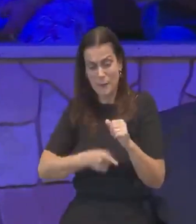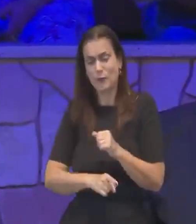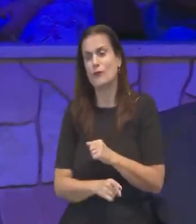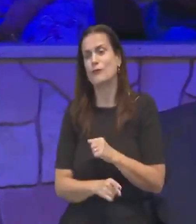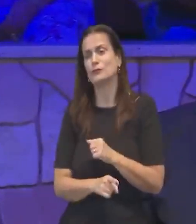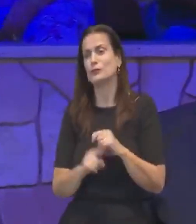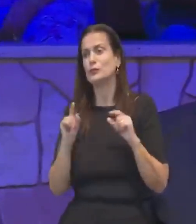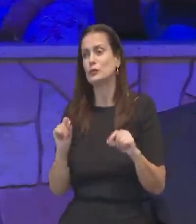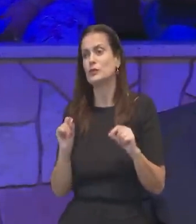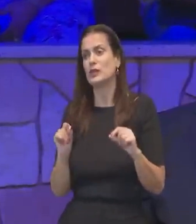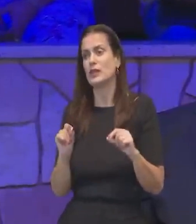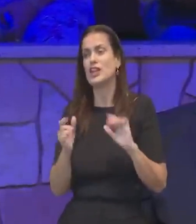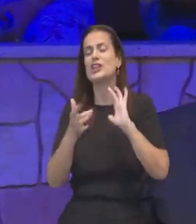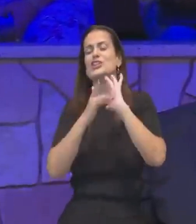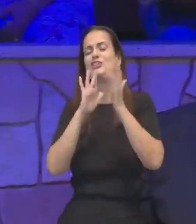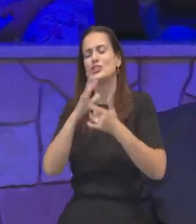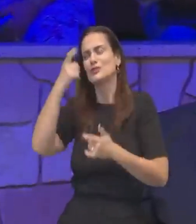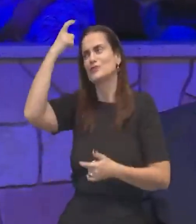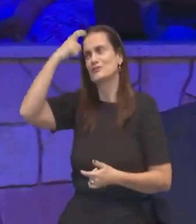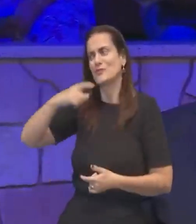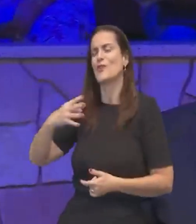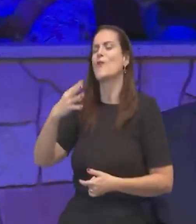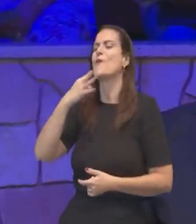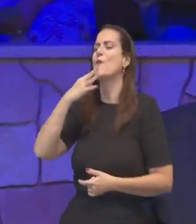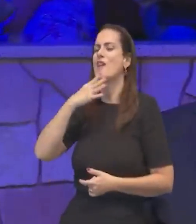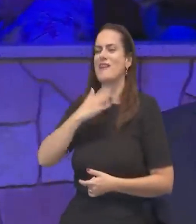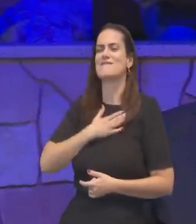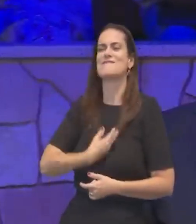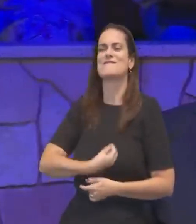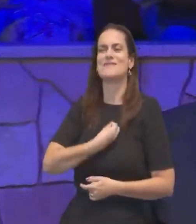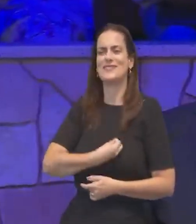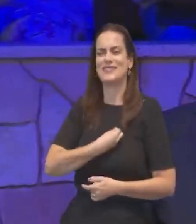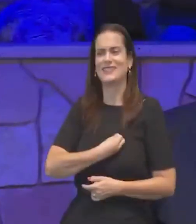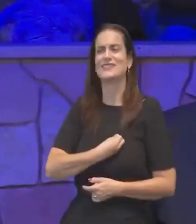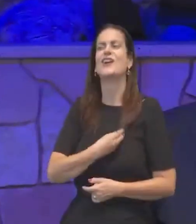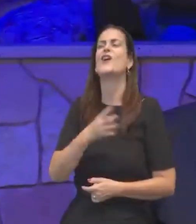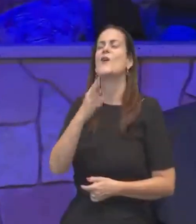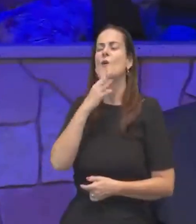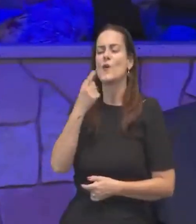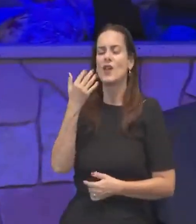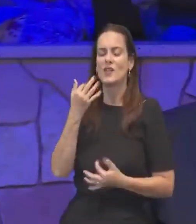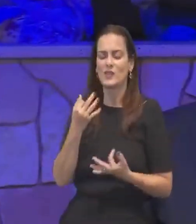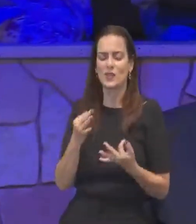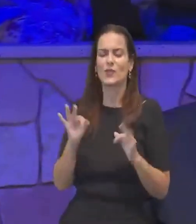princípio: que Ele nos conhece, conhece a nossa dor,